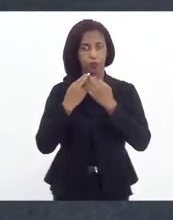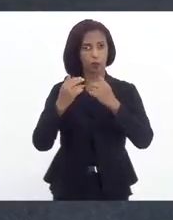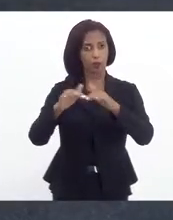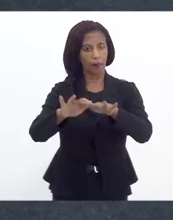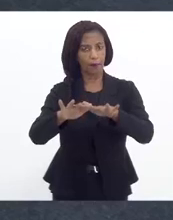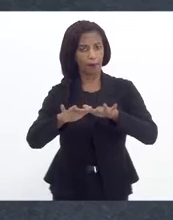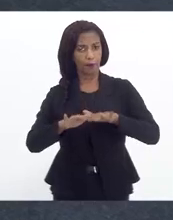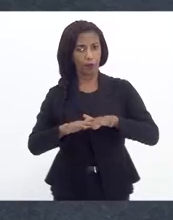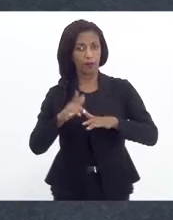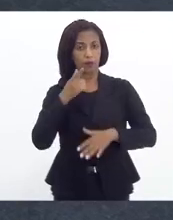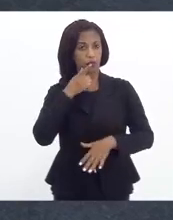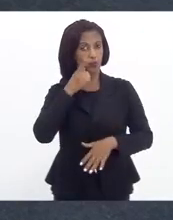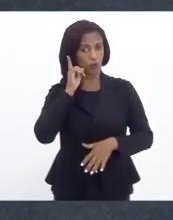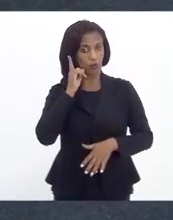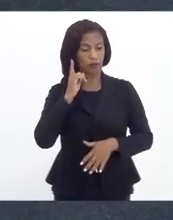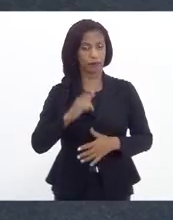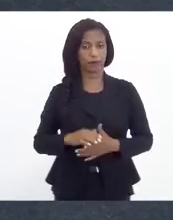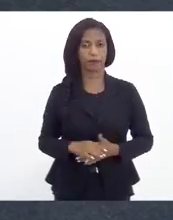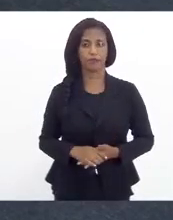de ontem,